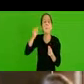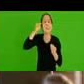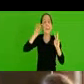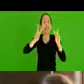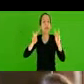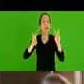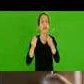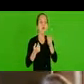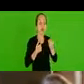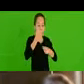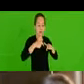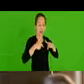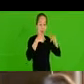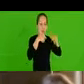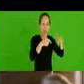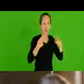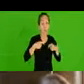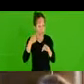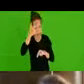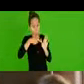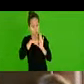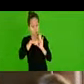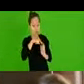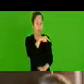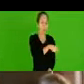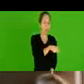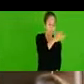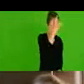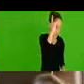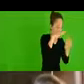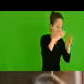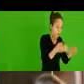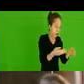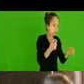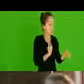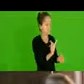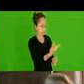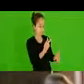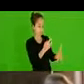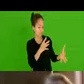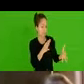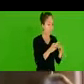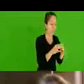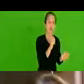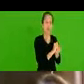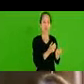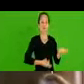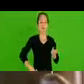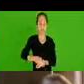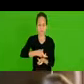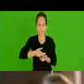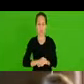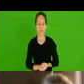e como fazer. Mas esse fazer é sempre com. Não é o pesquisador sozinho nem o sujeito sozinho da